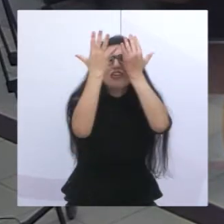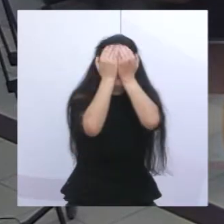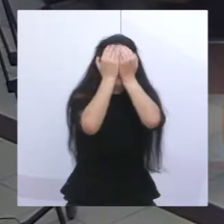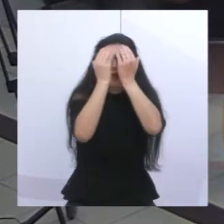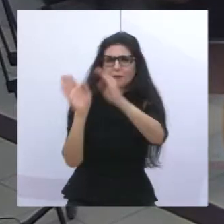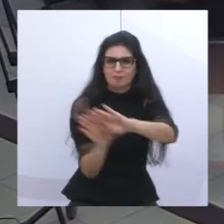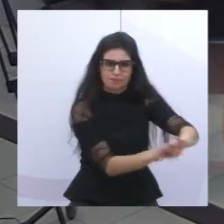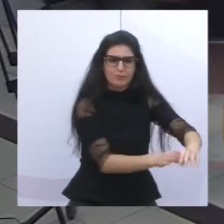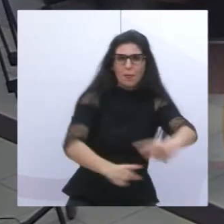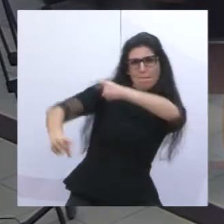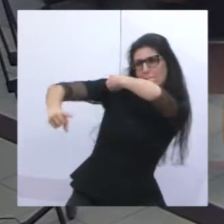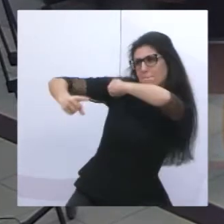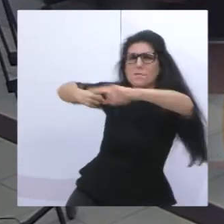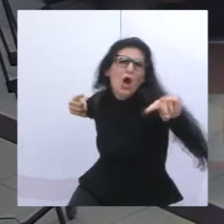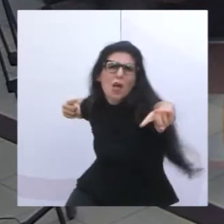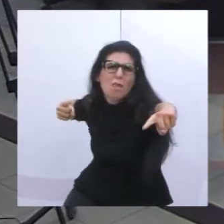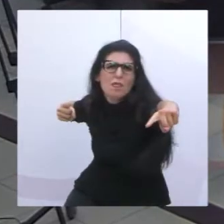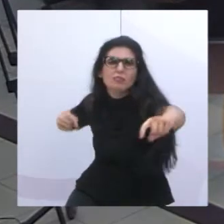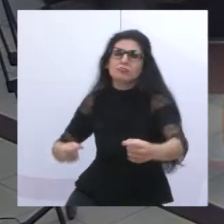O veto continua em discussão.